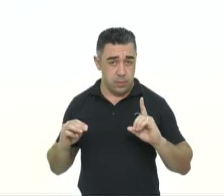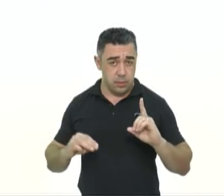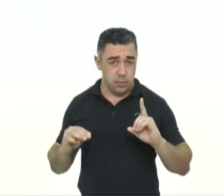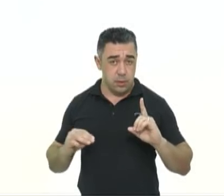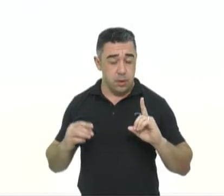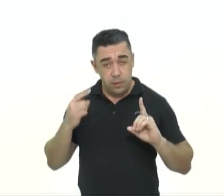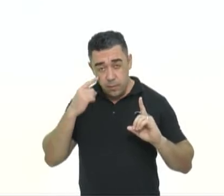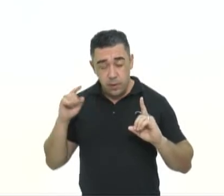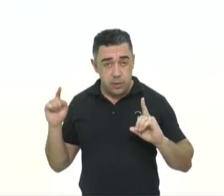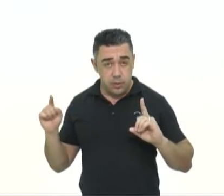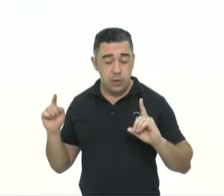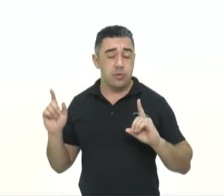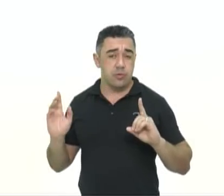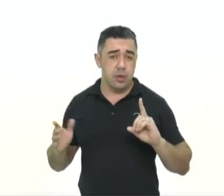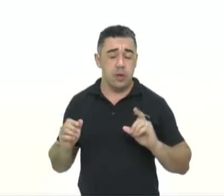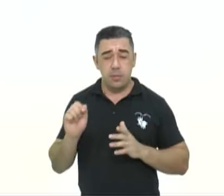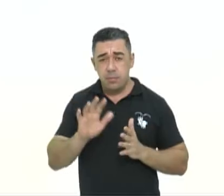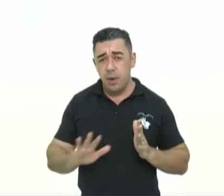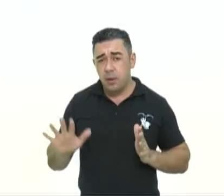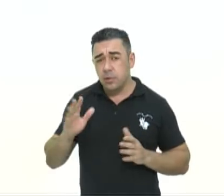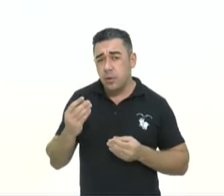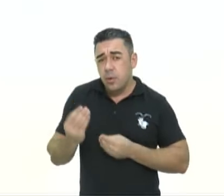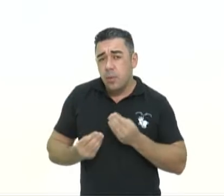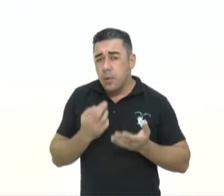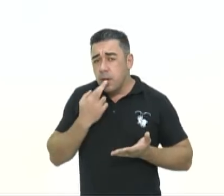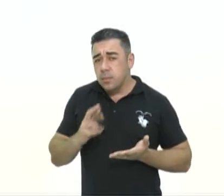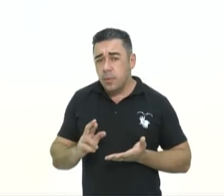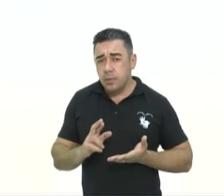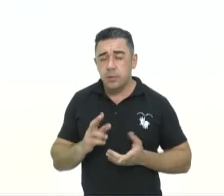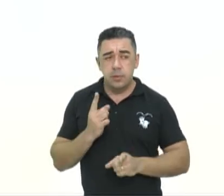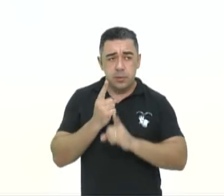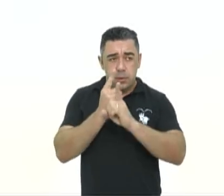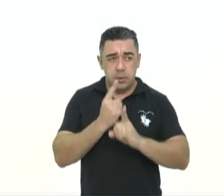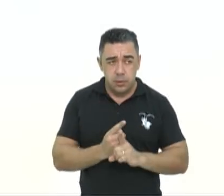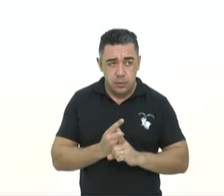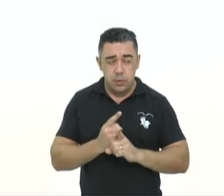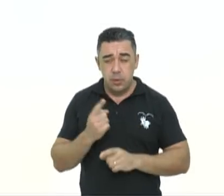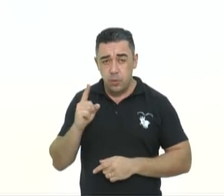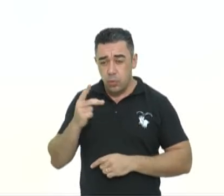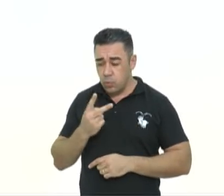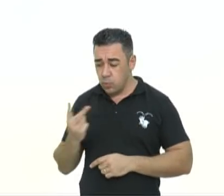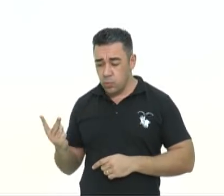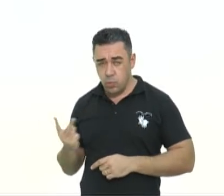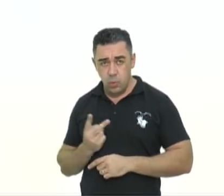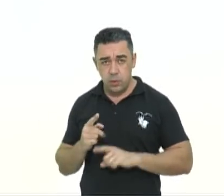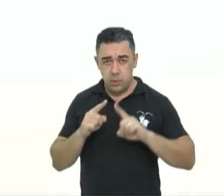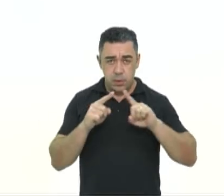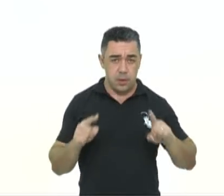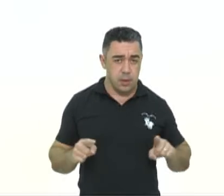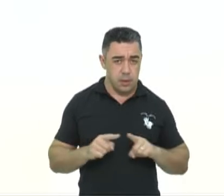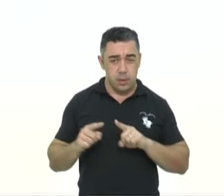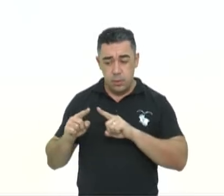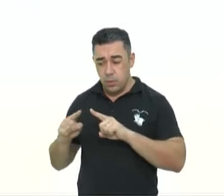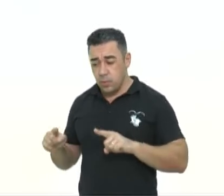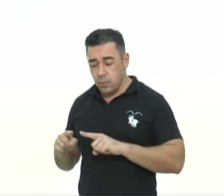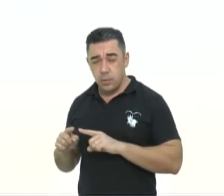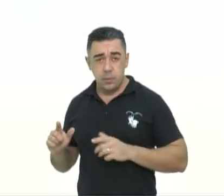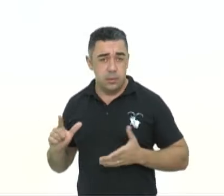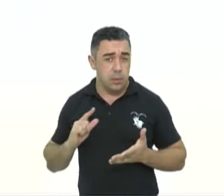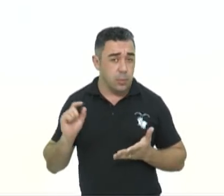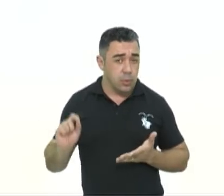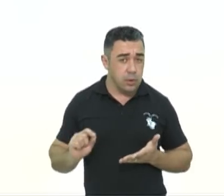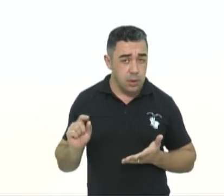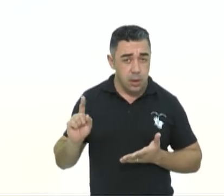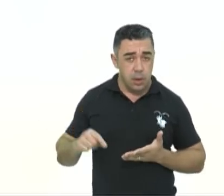25 metros. Então, aqui eu tenho a imagem, como é que eu vou fazer? Identificando a semelhança dos triângulos, nós temos. Então,